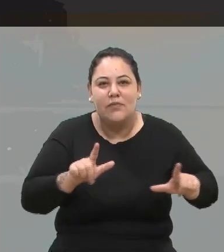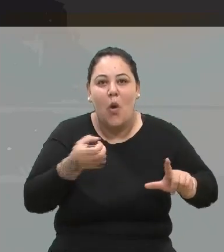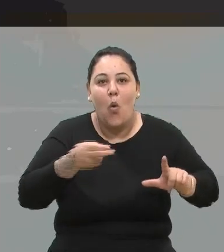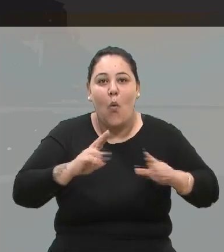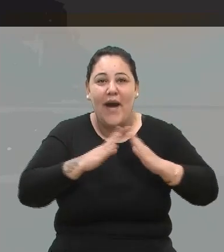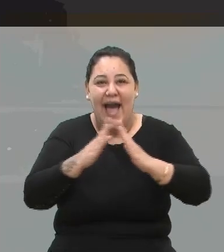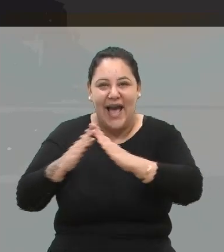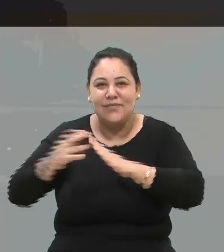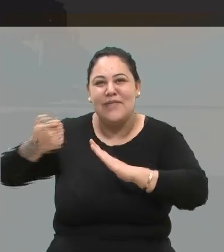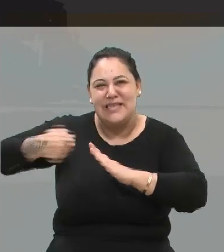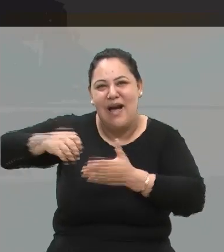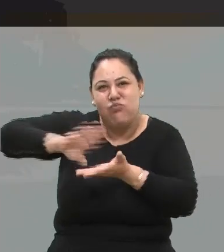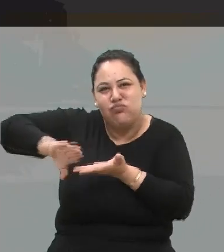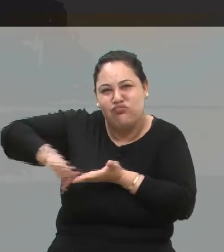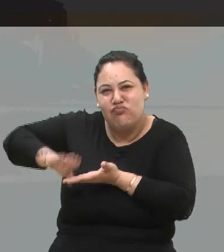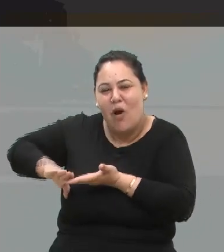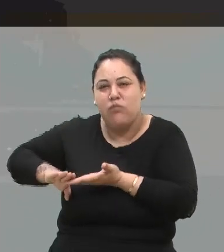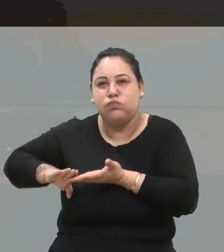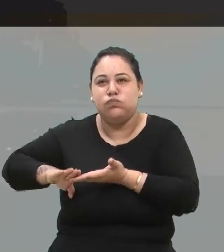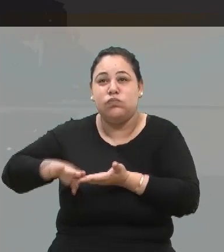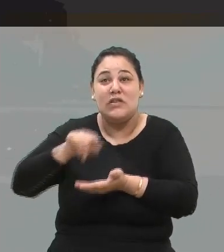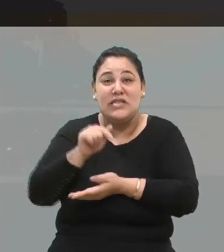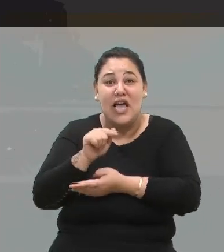colocar seus entulhos, 7